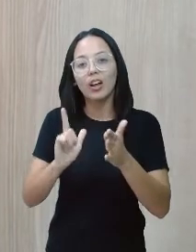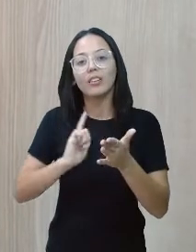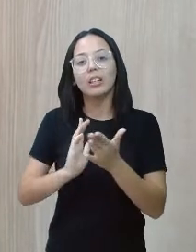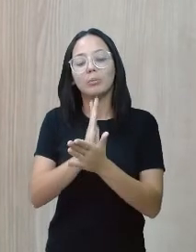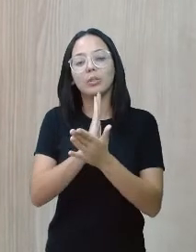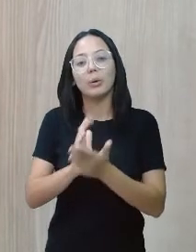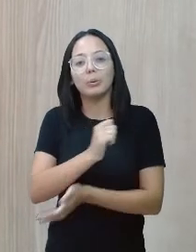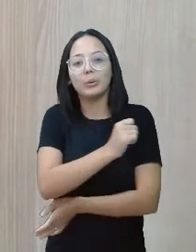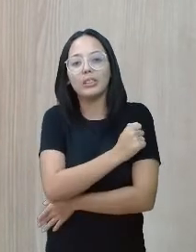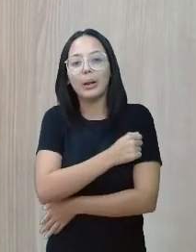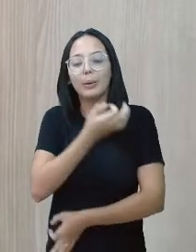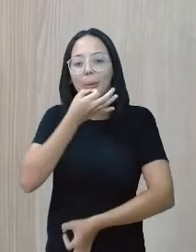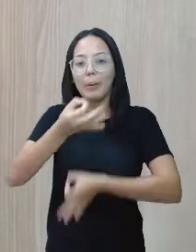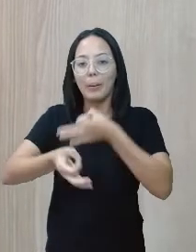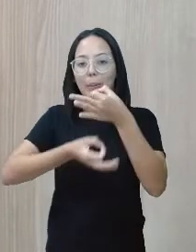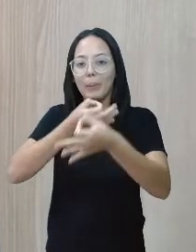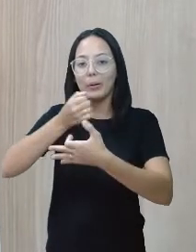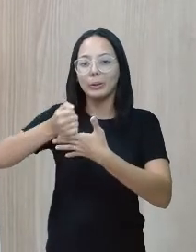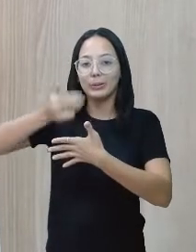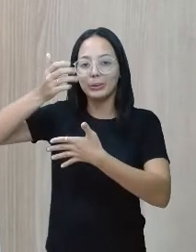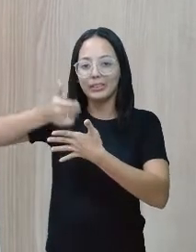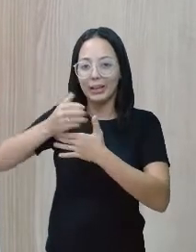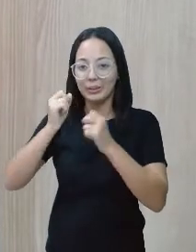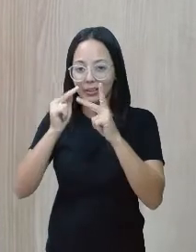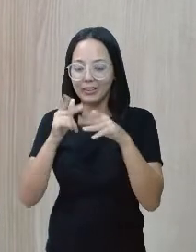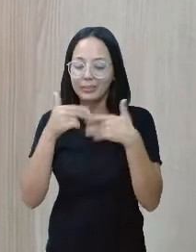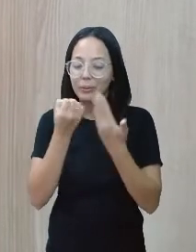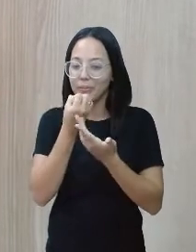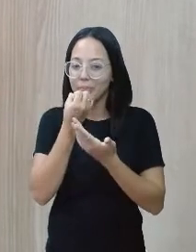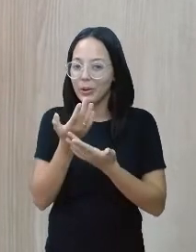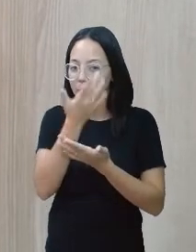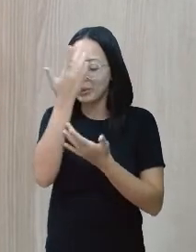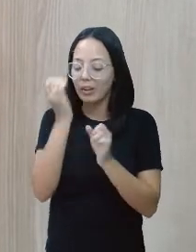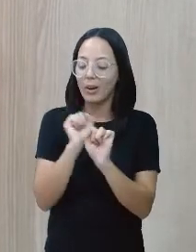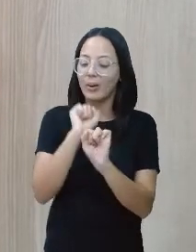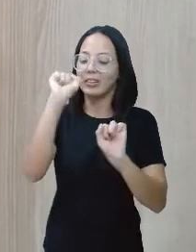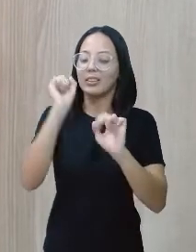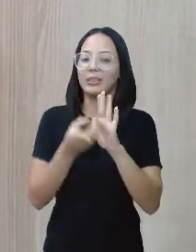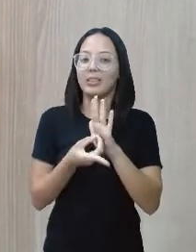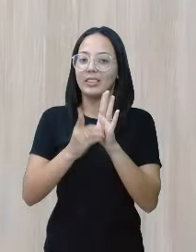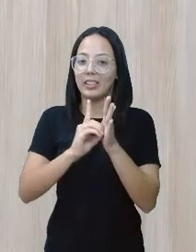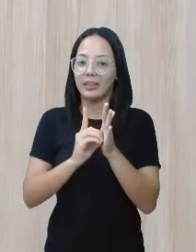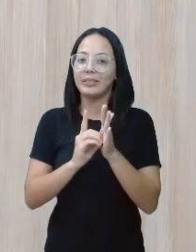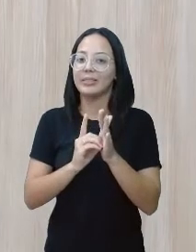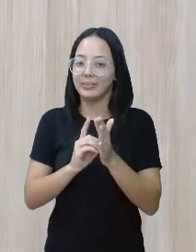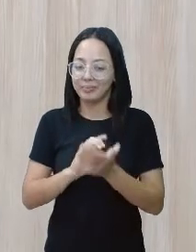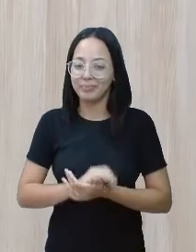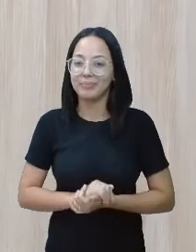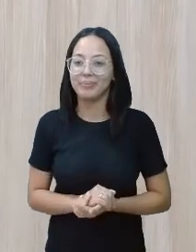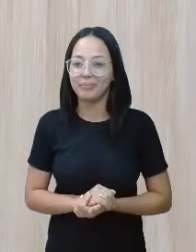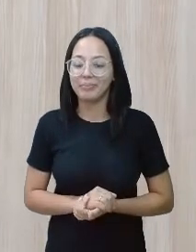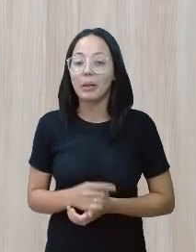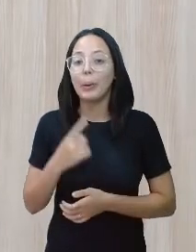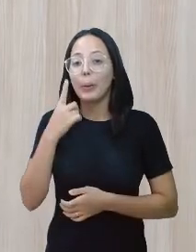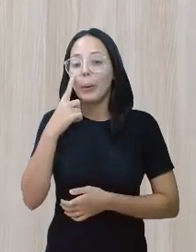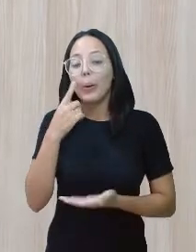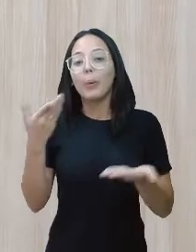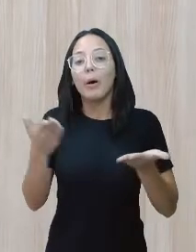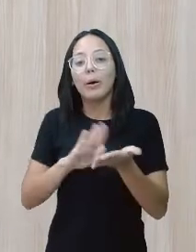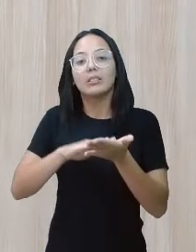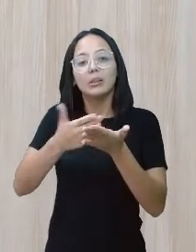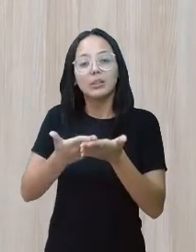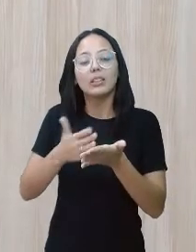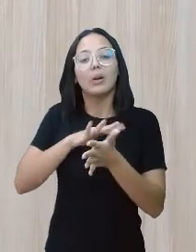aluno aqui no chat, professora Viviane. Olha aí que benção. O povo está acordando cedo, tá vendo? Estão sim. Olha, quem faz a